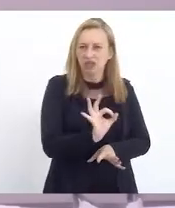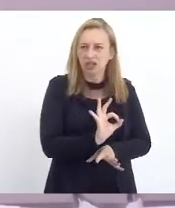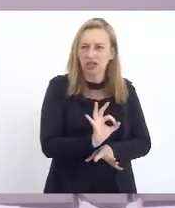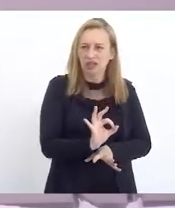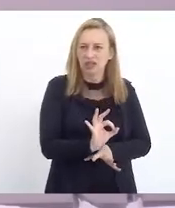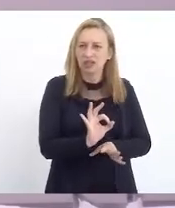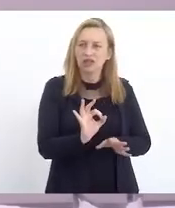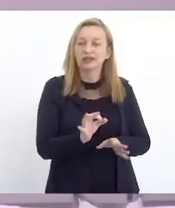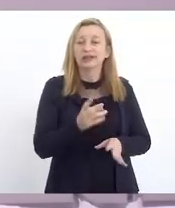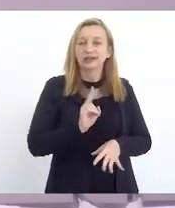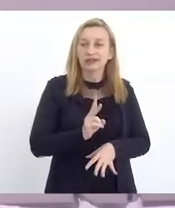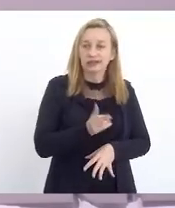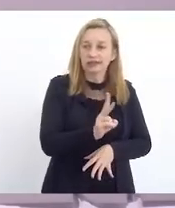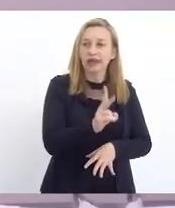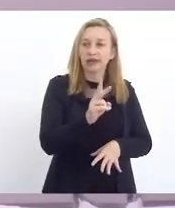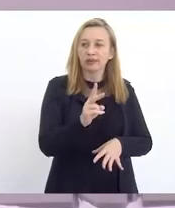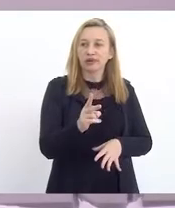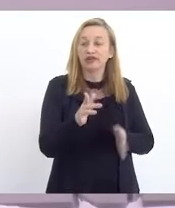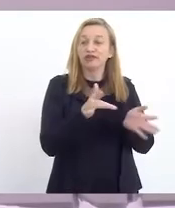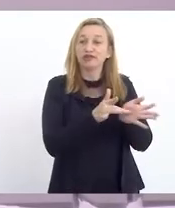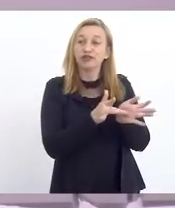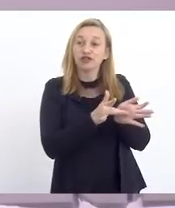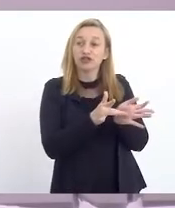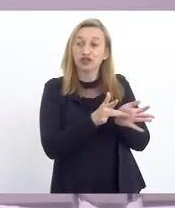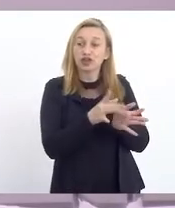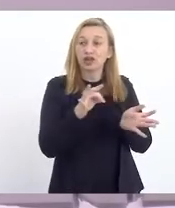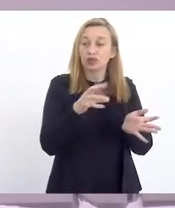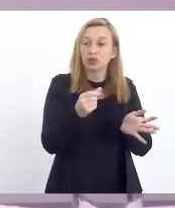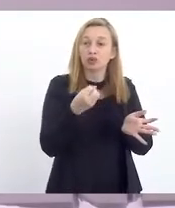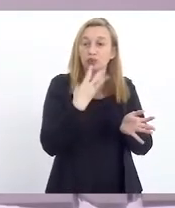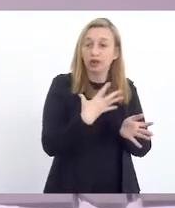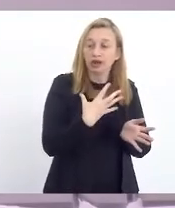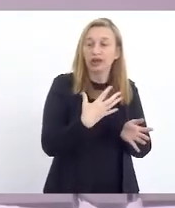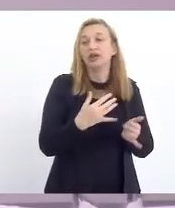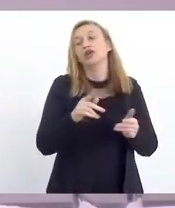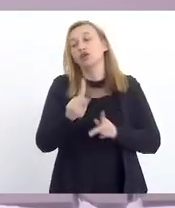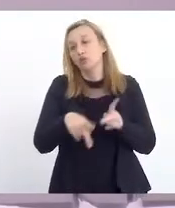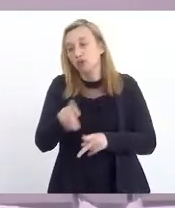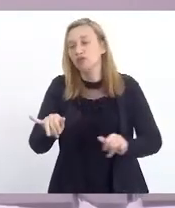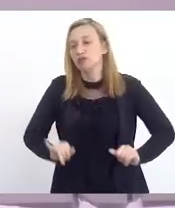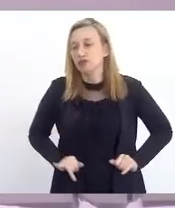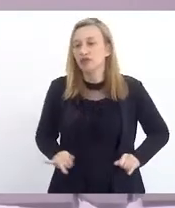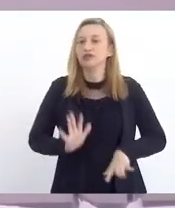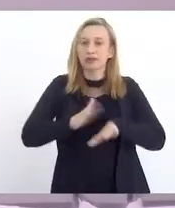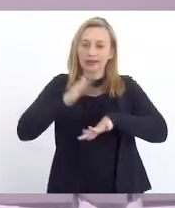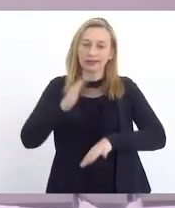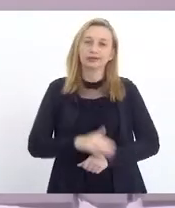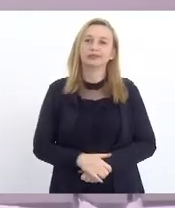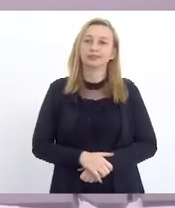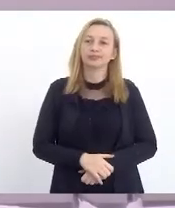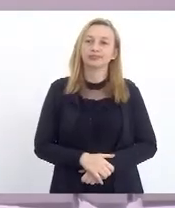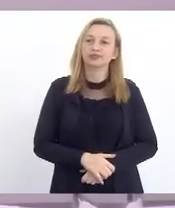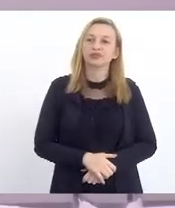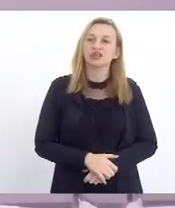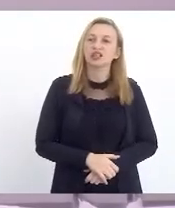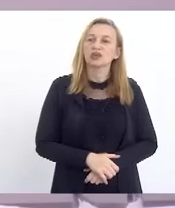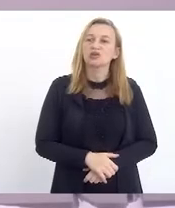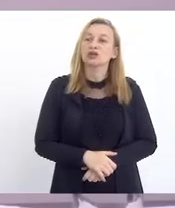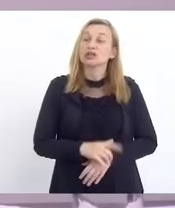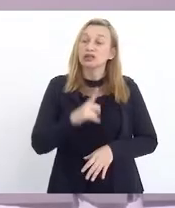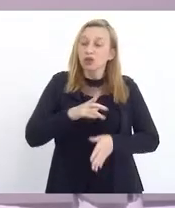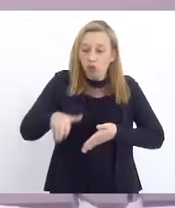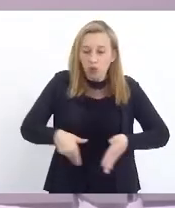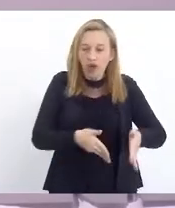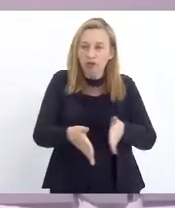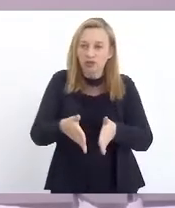sendo empurrando com a barriga, e a população cada dia que passa sofrendo cada dia mais. A fim de buscar um caminho